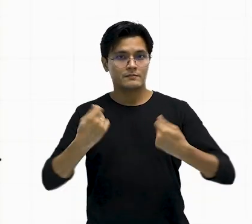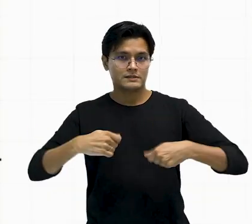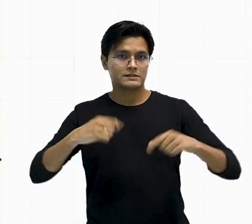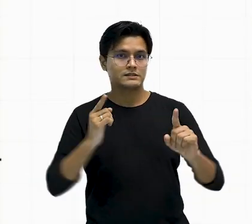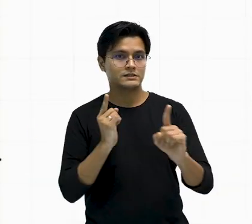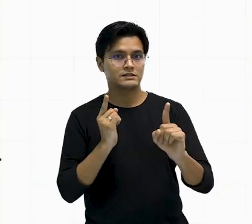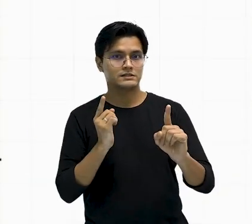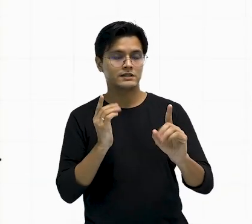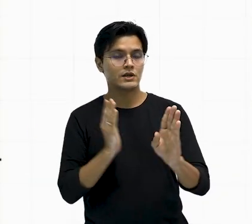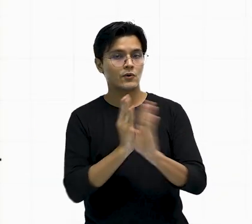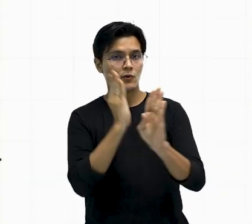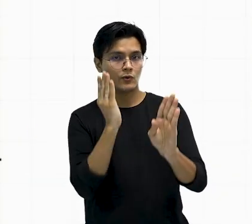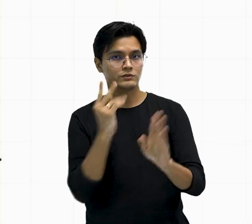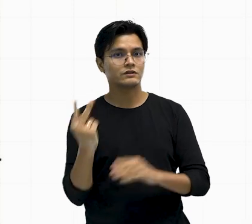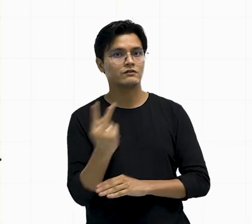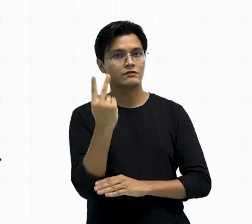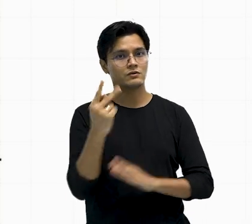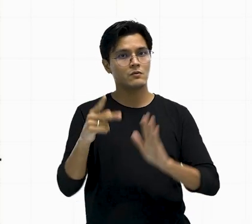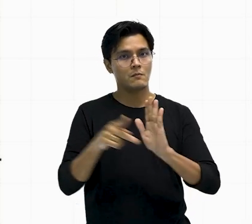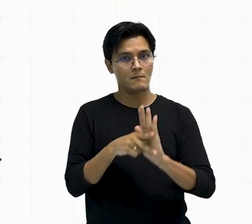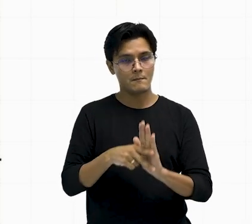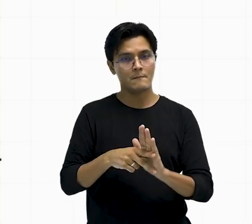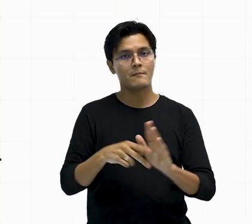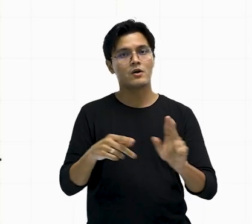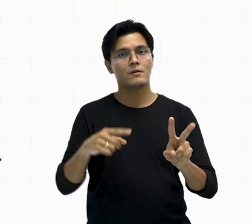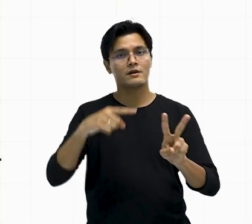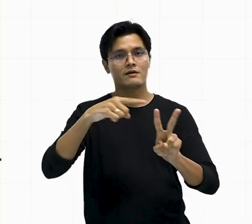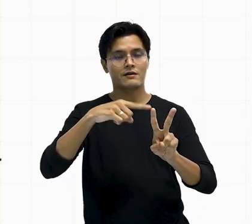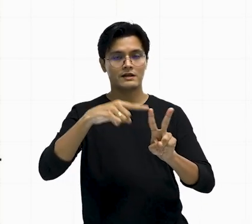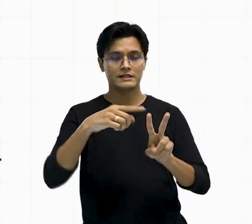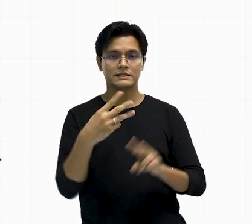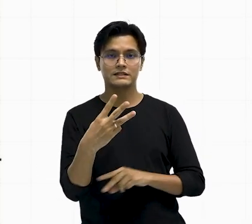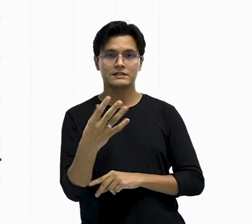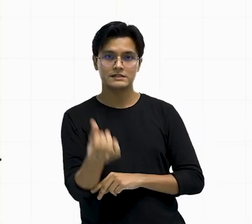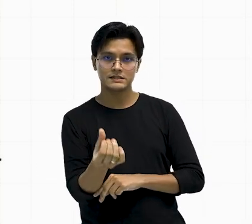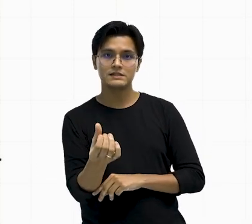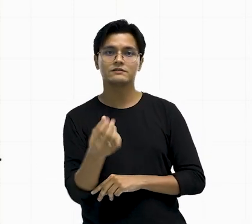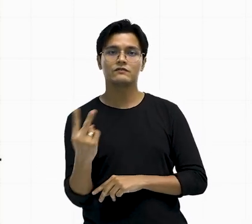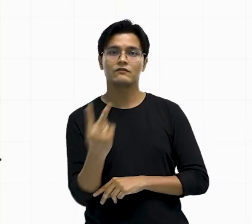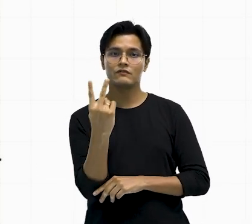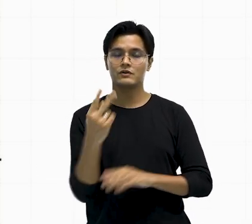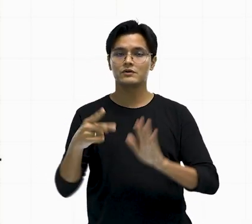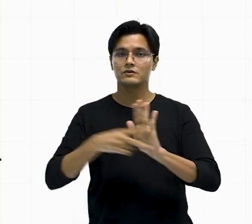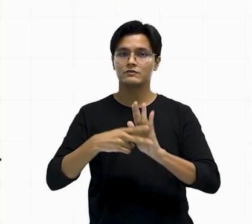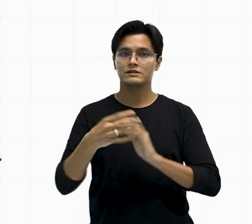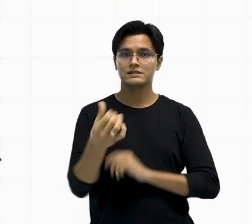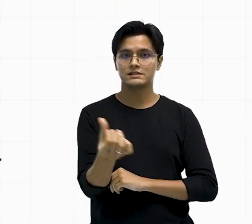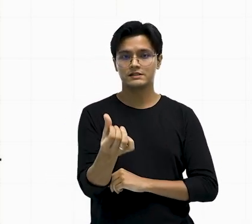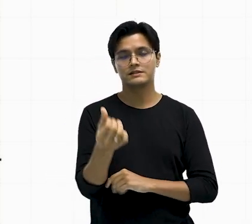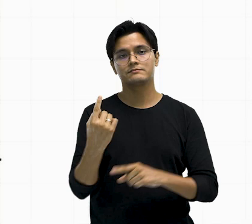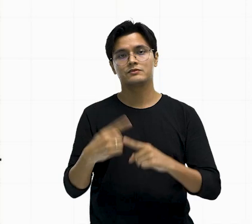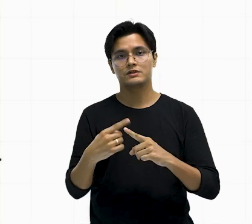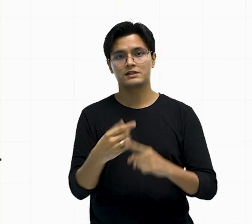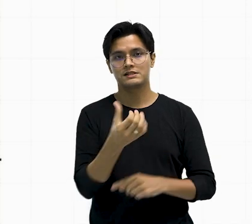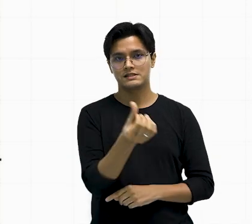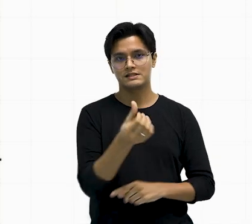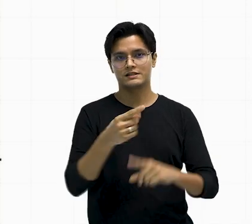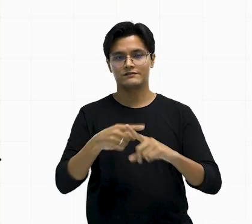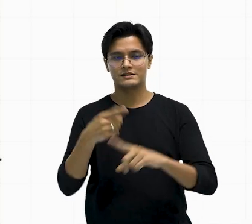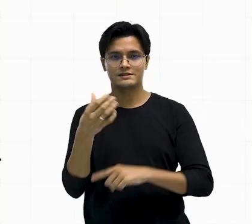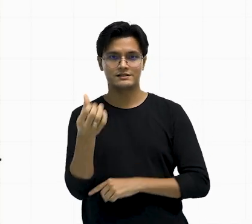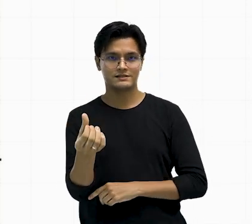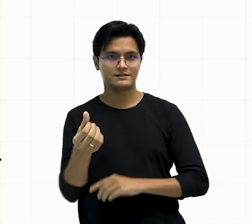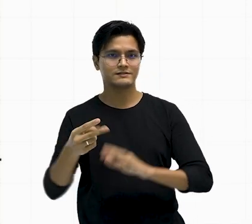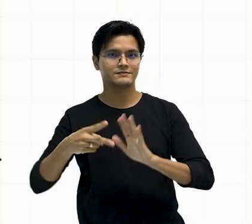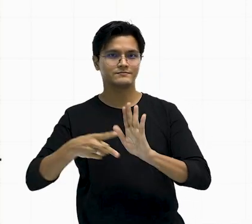encontrar o valor da raiz quadrada de 36. E esse valor é igual a 6, pois 6 vezes 6